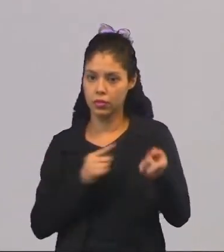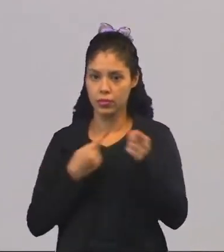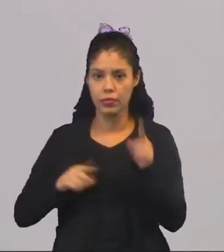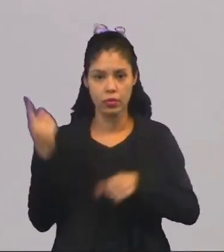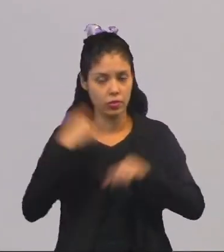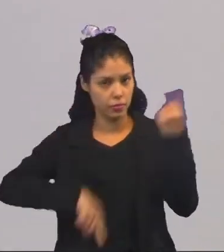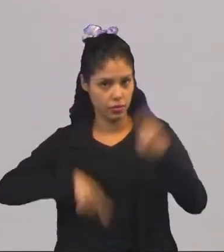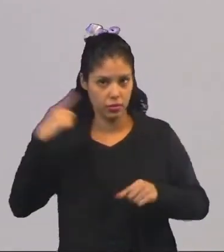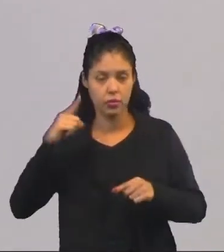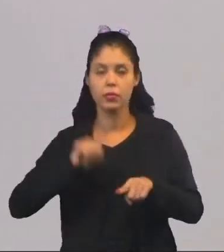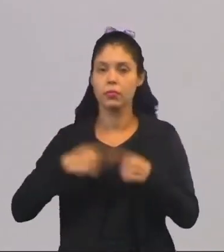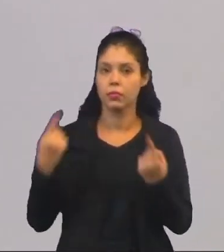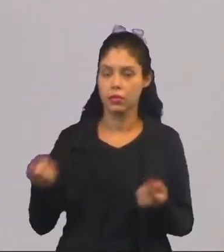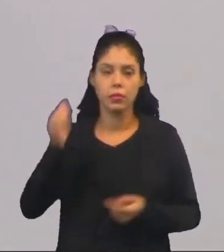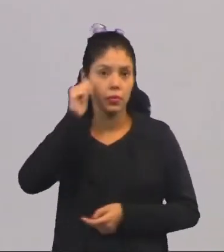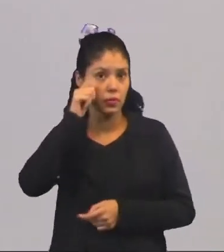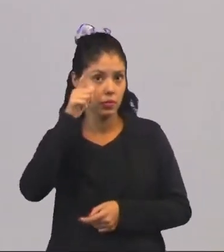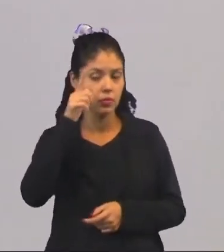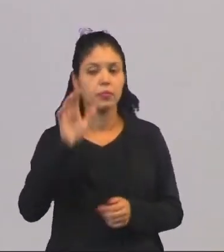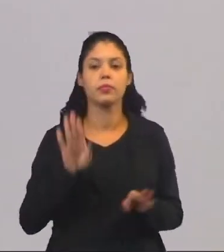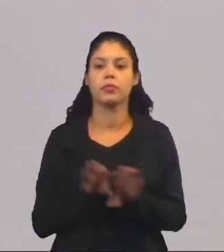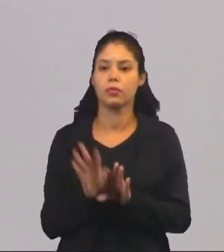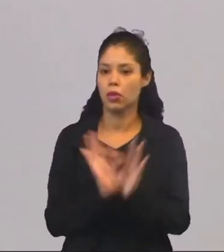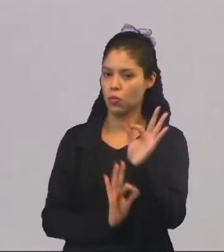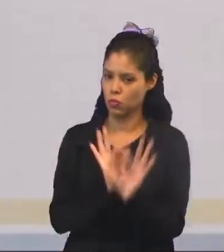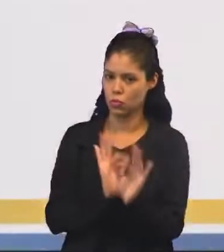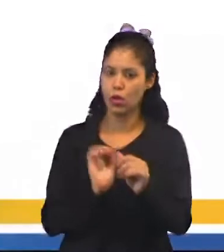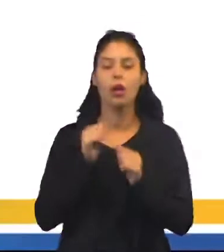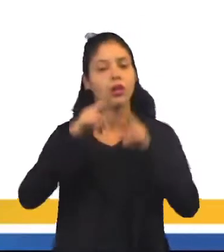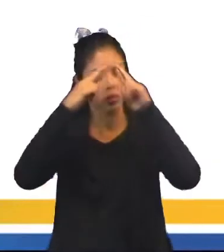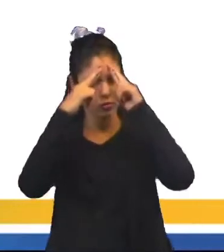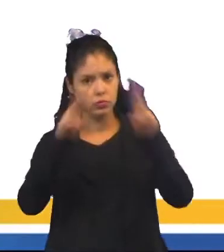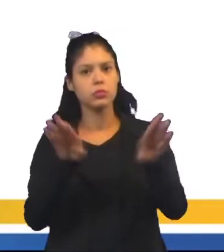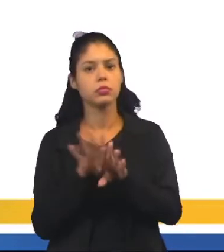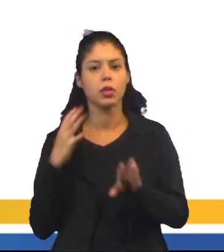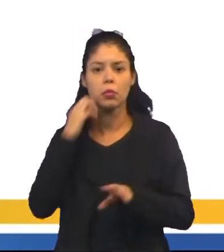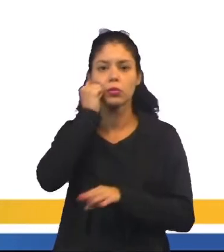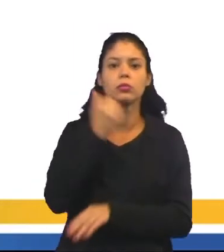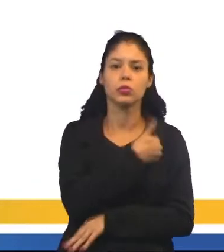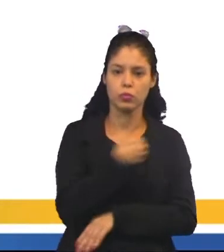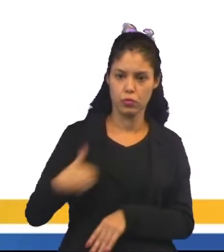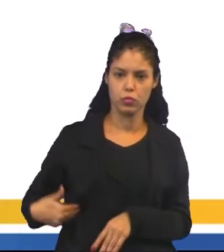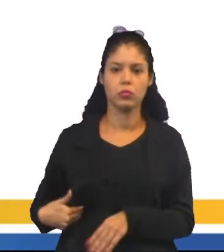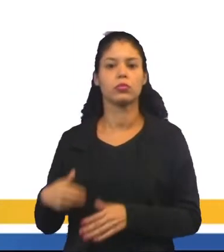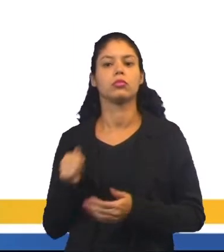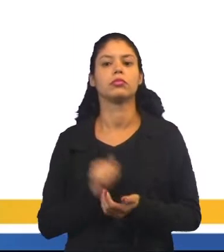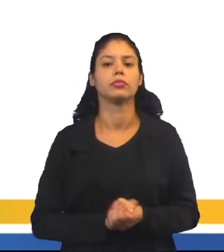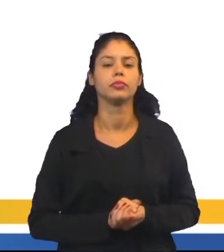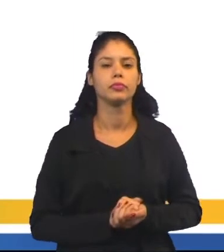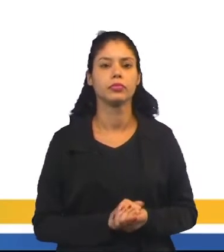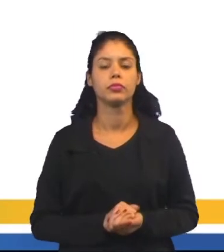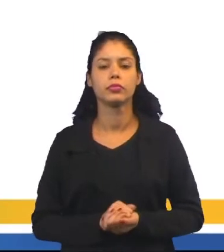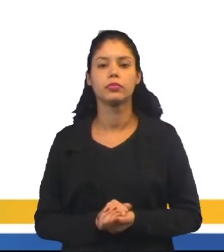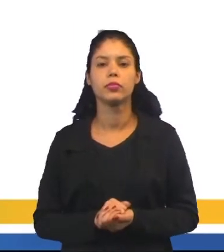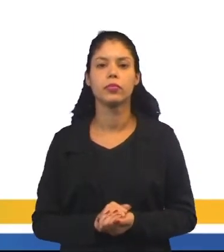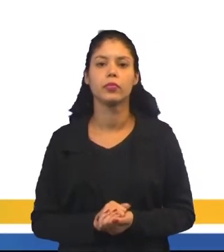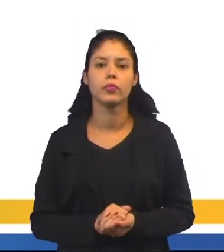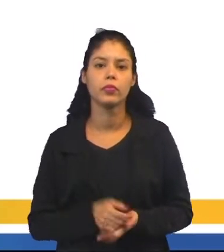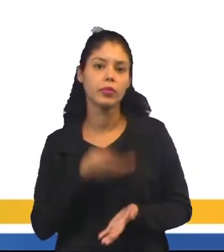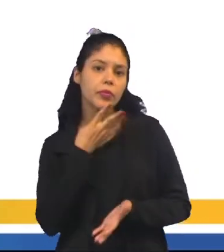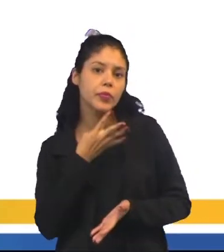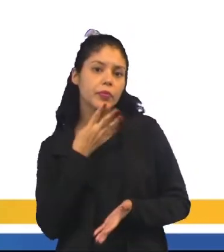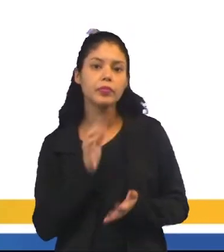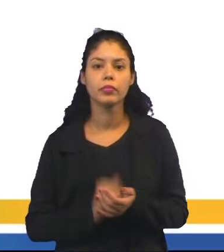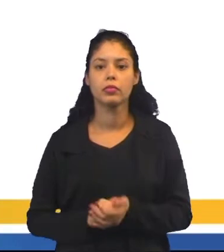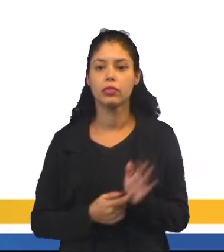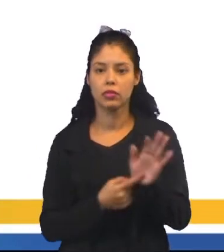e superação, mas com atenção e controle e respeito ao patrimônio que a gente está utilizando, ao espaço que a gente está utilizando. Conhecendo